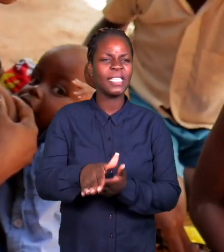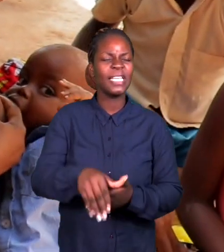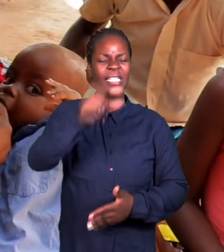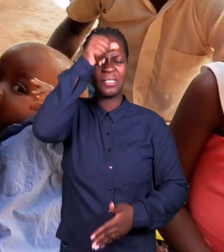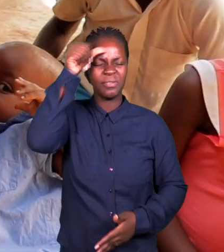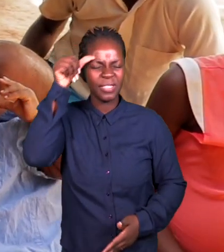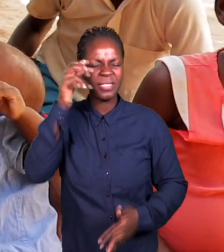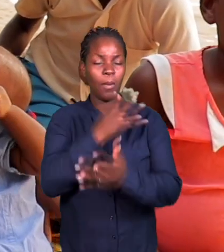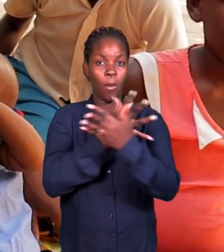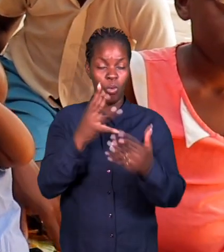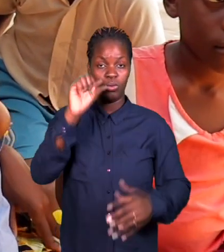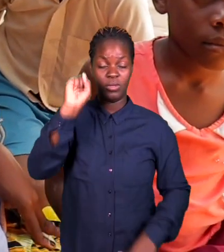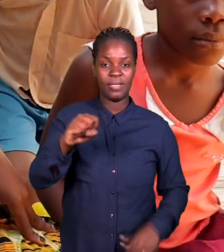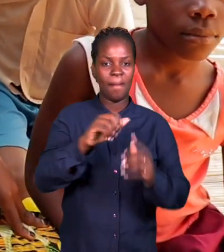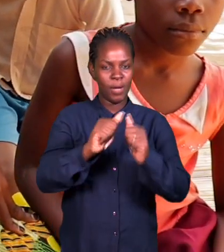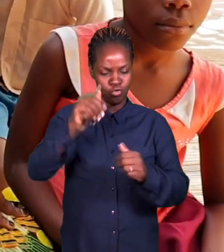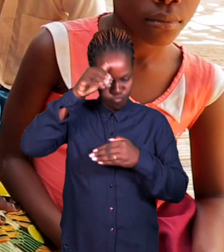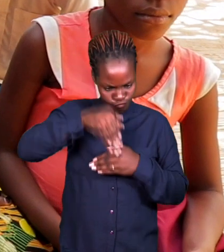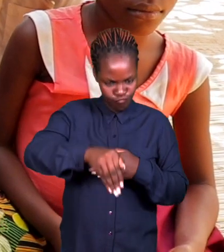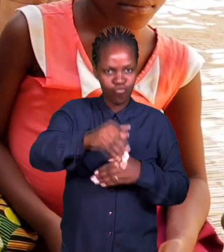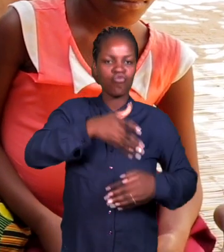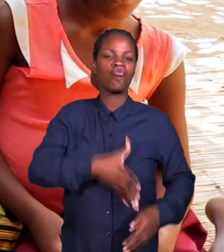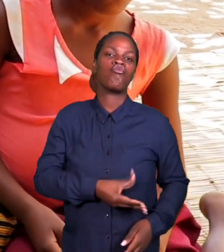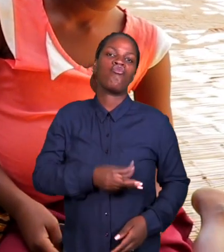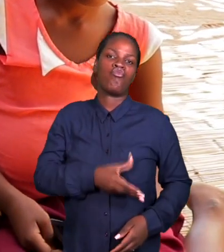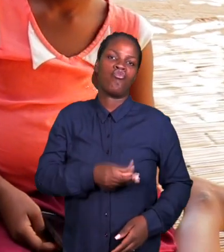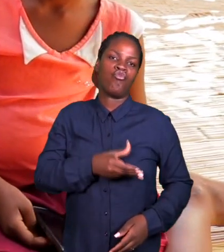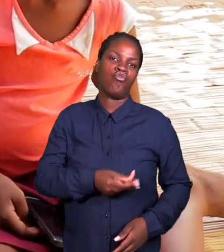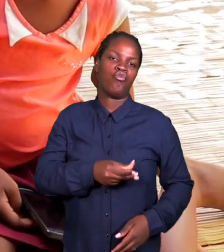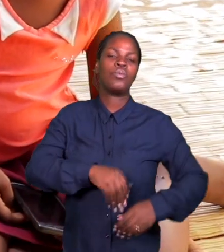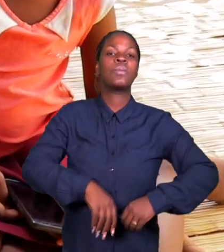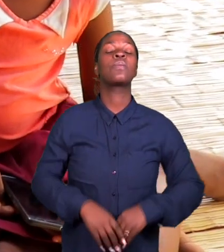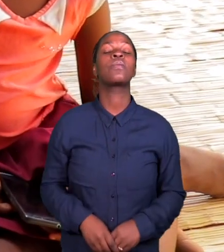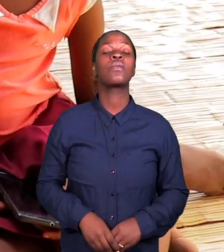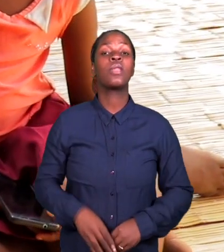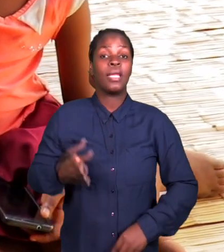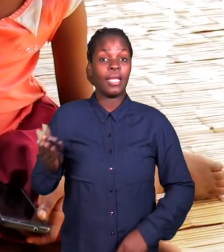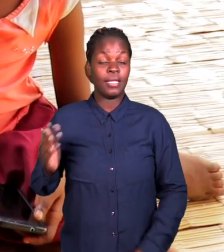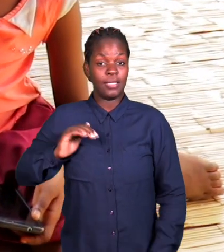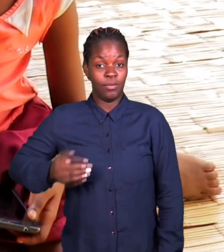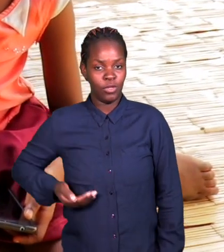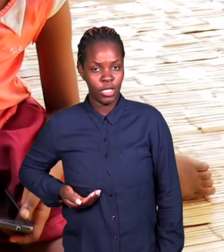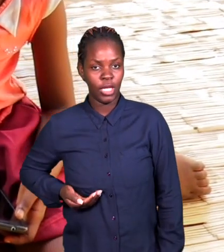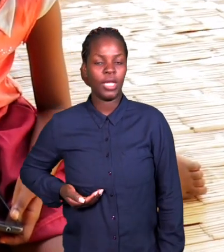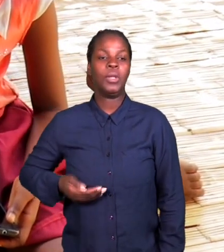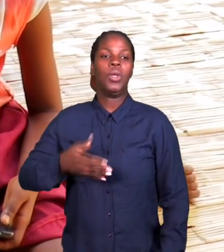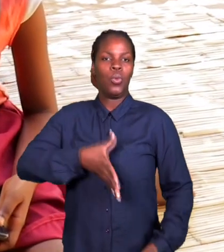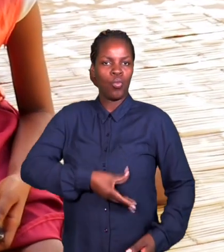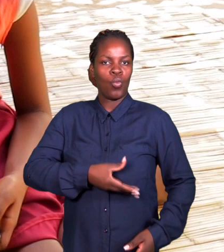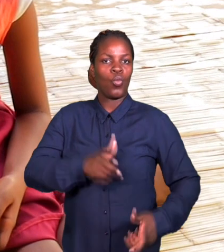de dificuldades, não deixou de amamentar o seu bebê e adotou alguns métodos para estimular a produção do